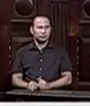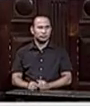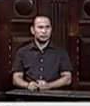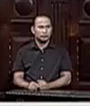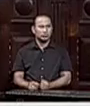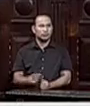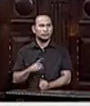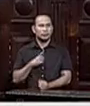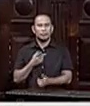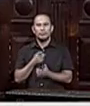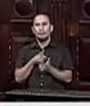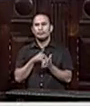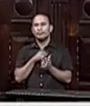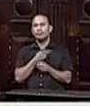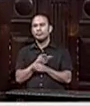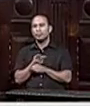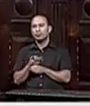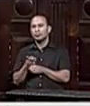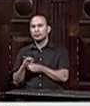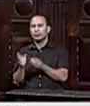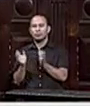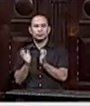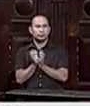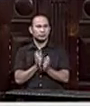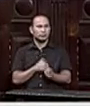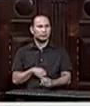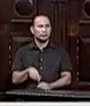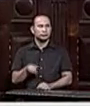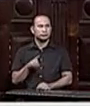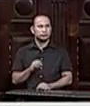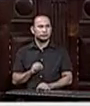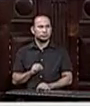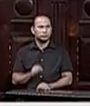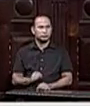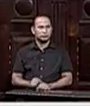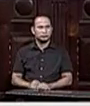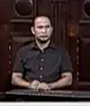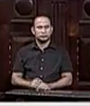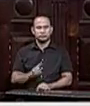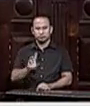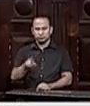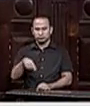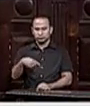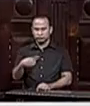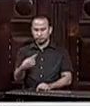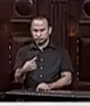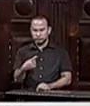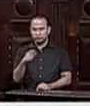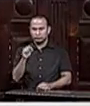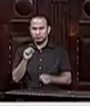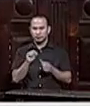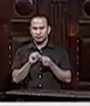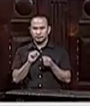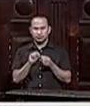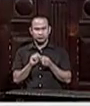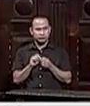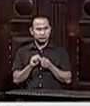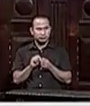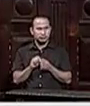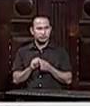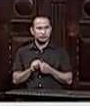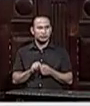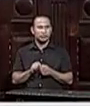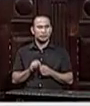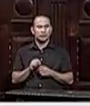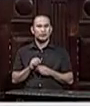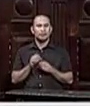animadores culturais procuraram a Assembleia Legislativa, que, através de sua procuradoria, passou a diretamente fazer a disputa judicial em defesa